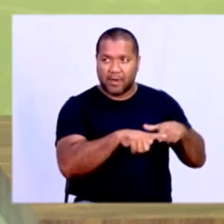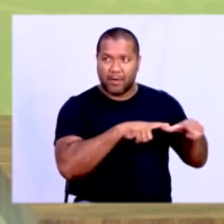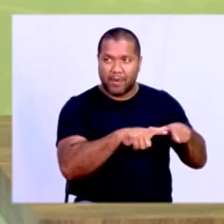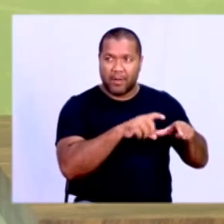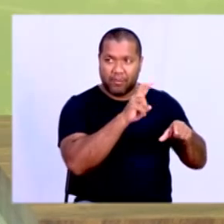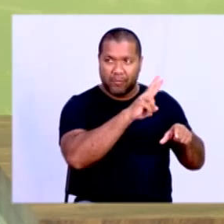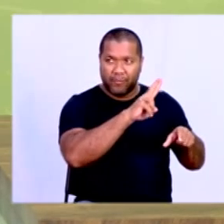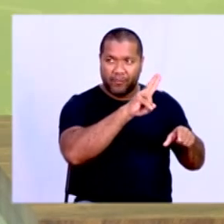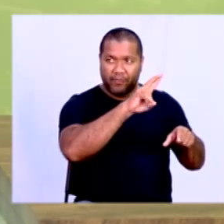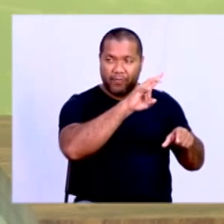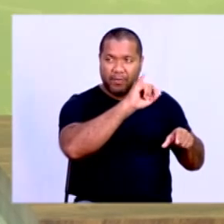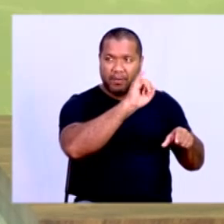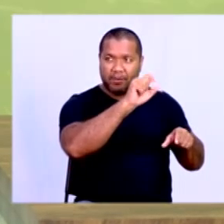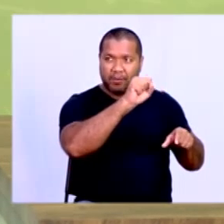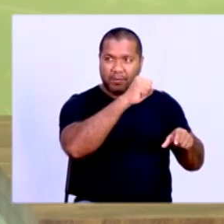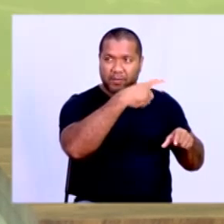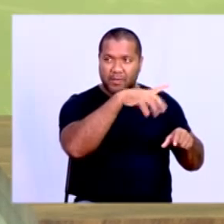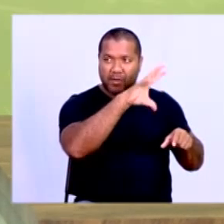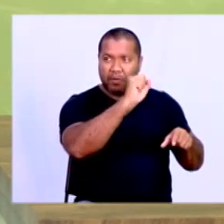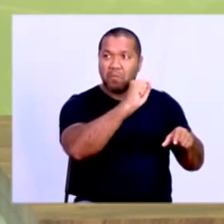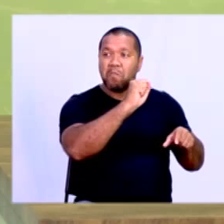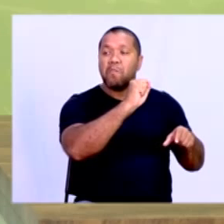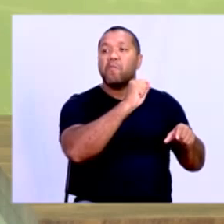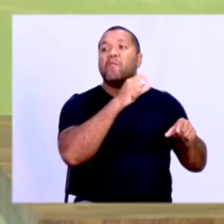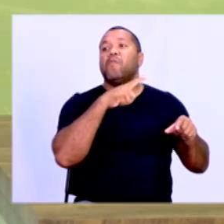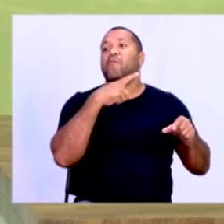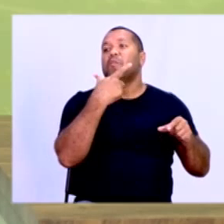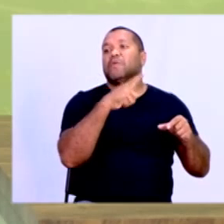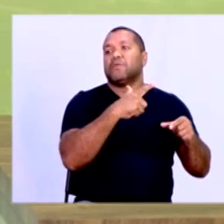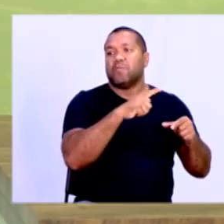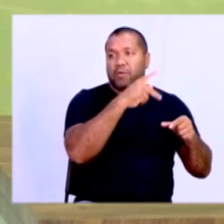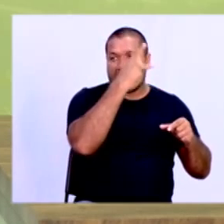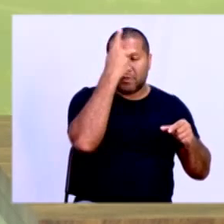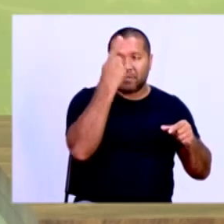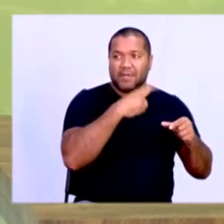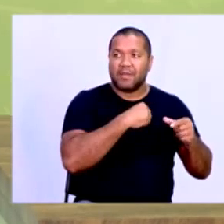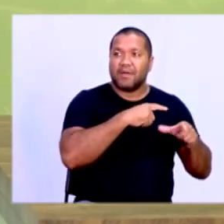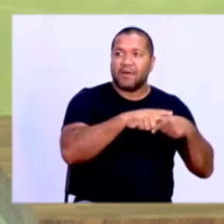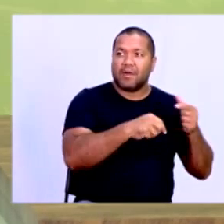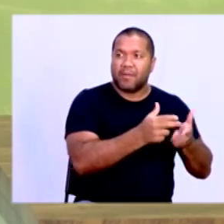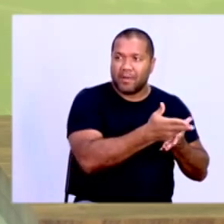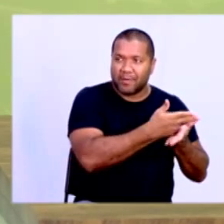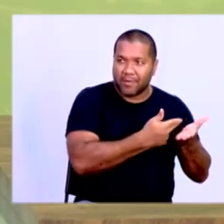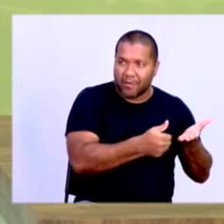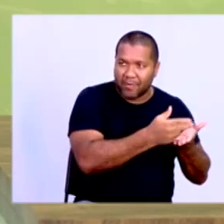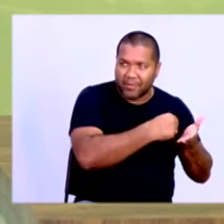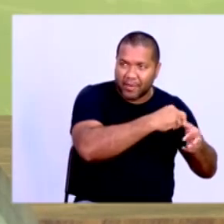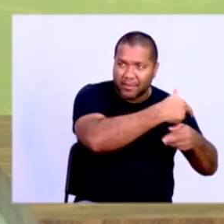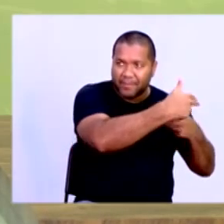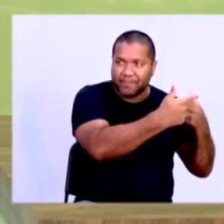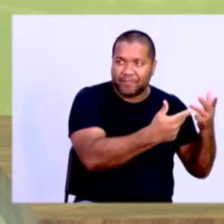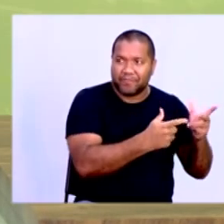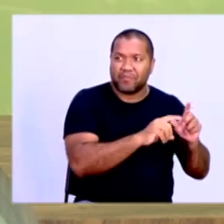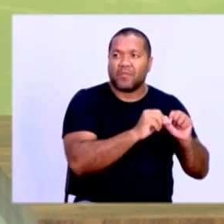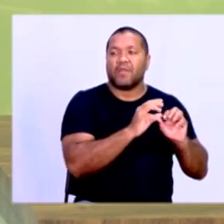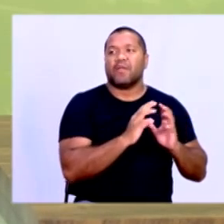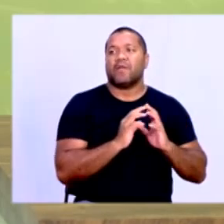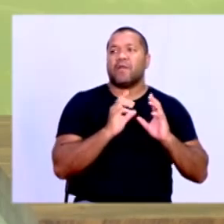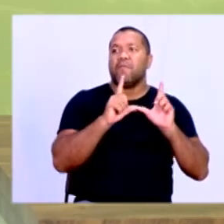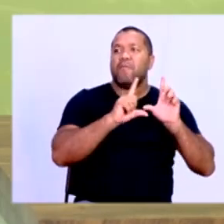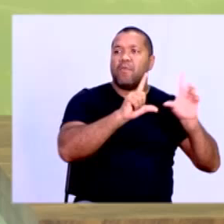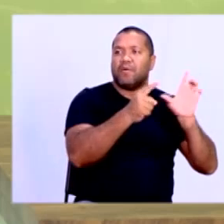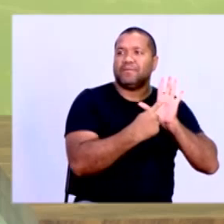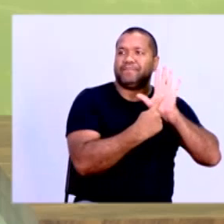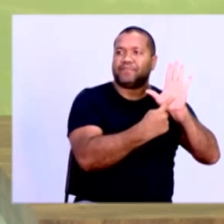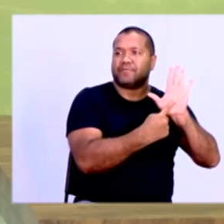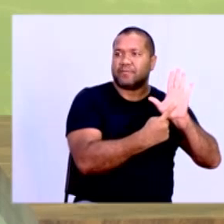a visão, que são os profissionais aí de design, os profissionais de interface. O professor citou agora uma coisa muito importante.